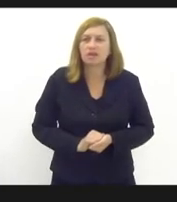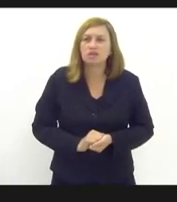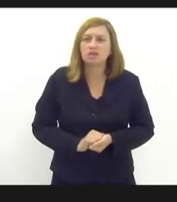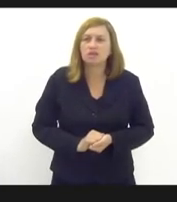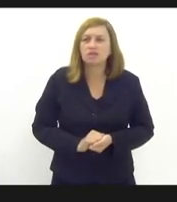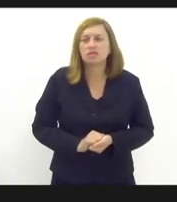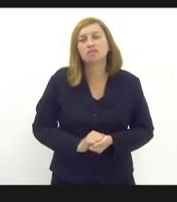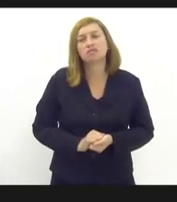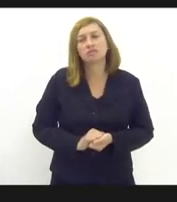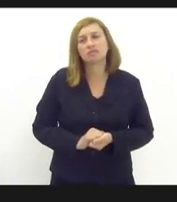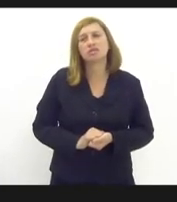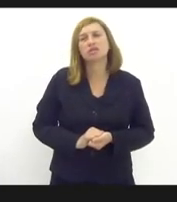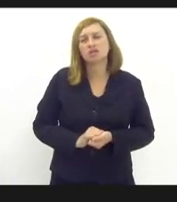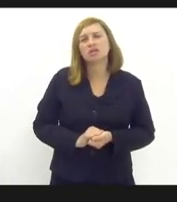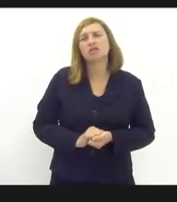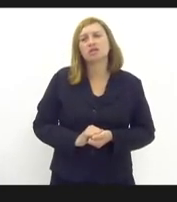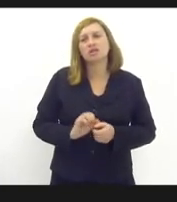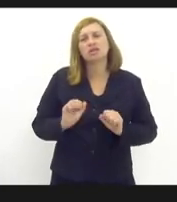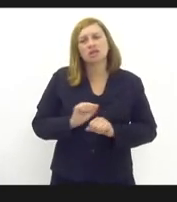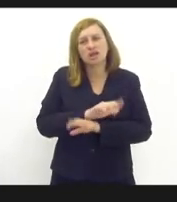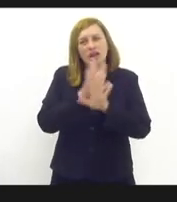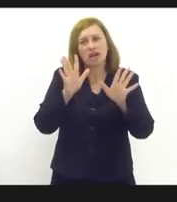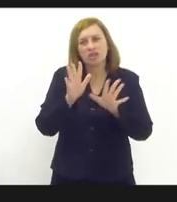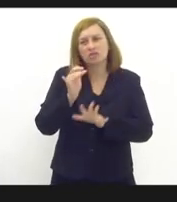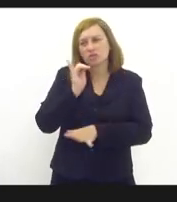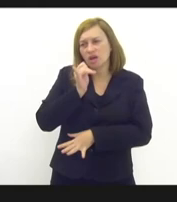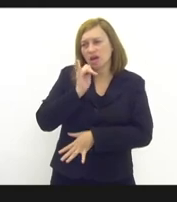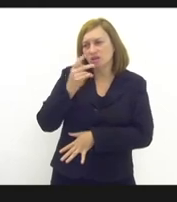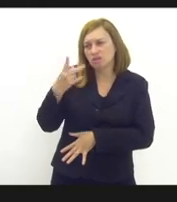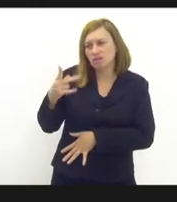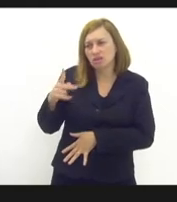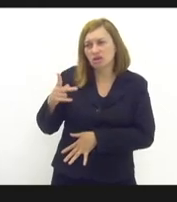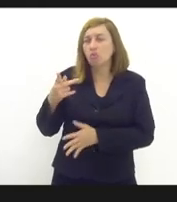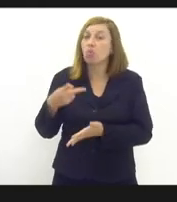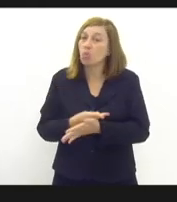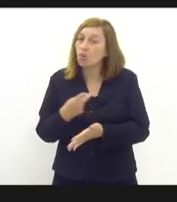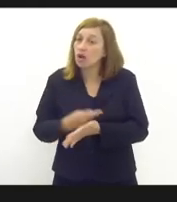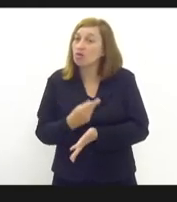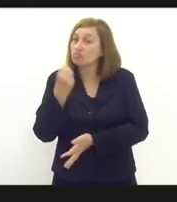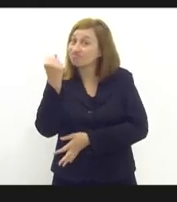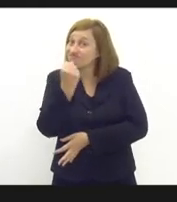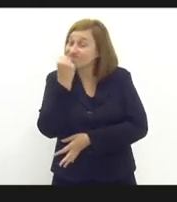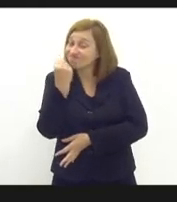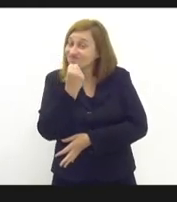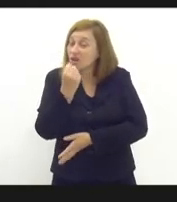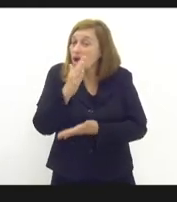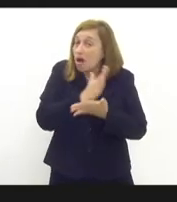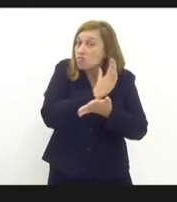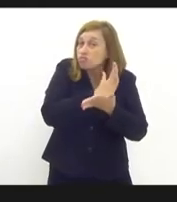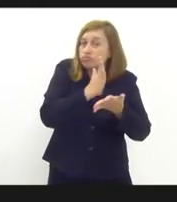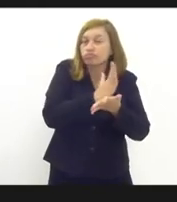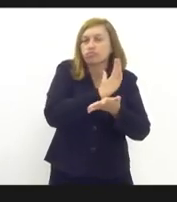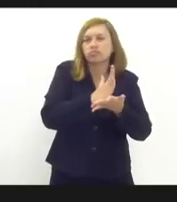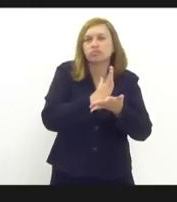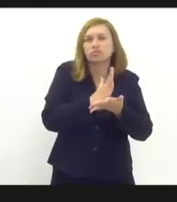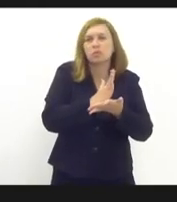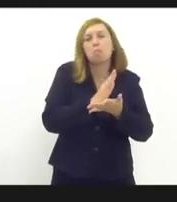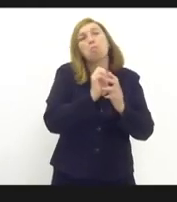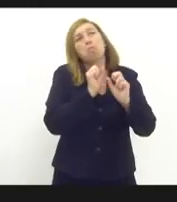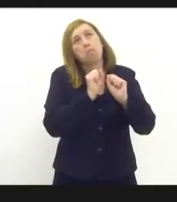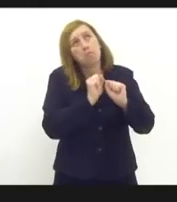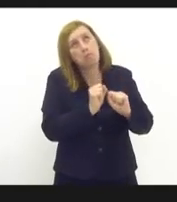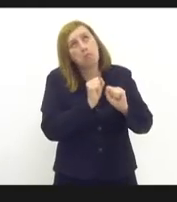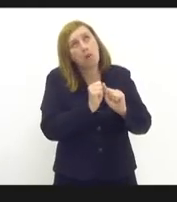Isso fica muito claro durante o relato dele. Erros gravíssimos, alguns... podem